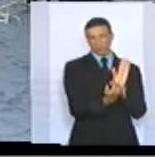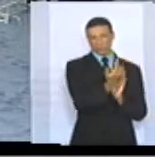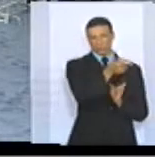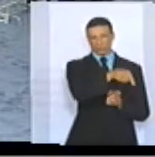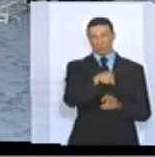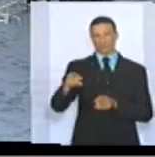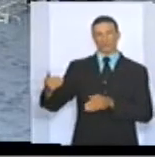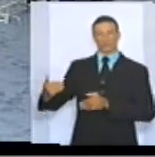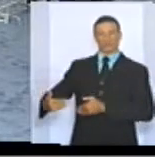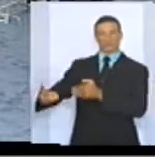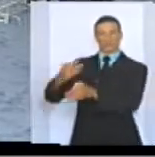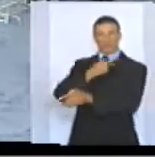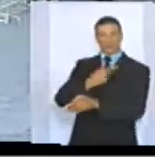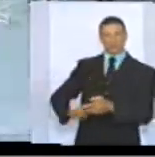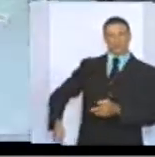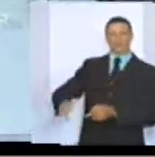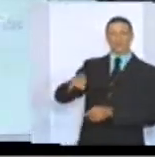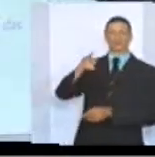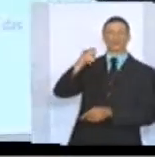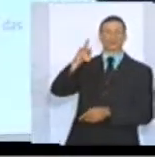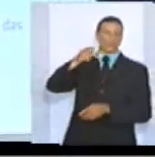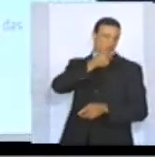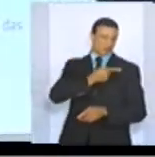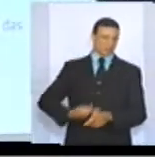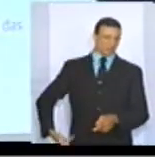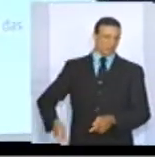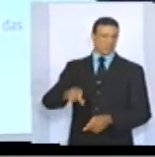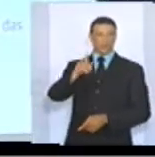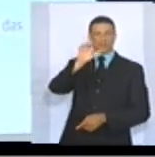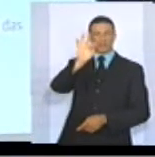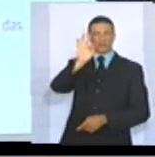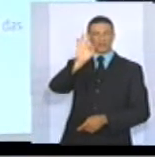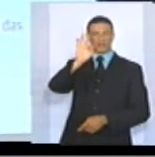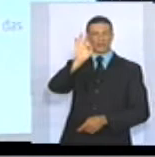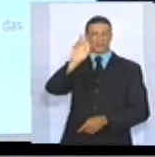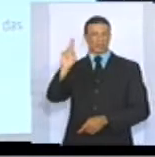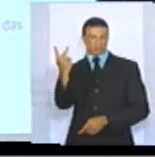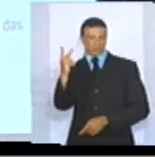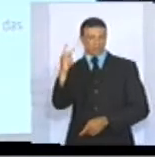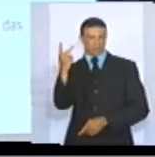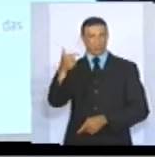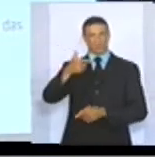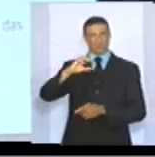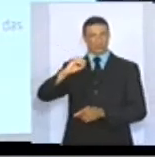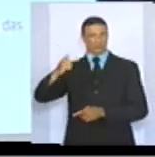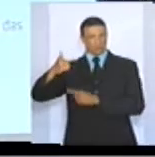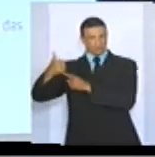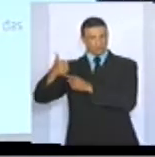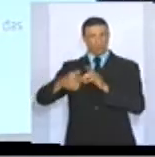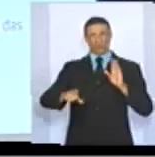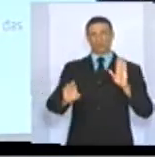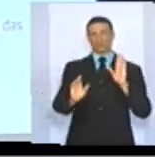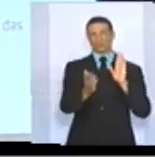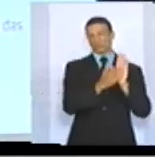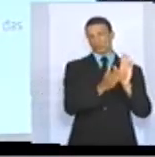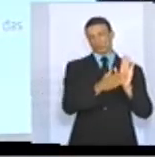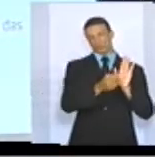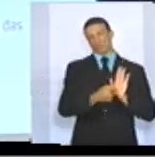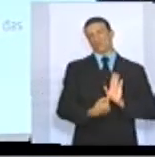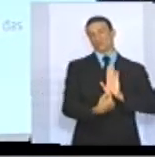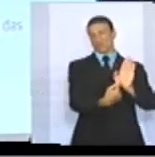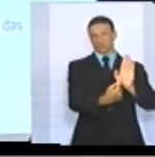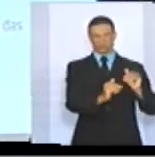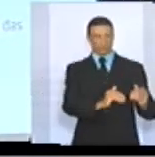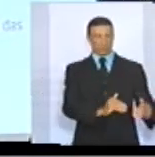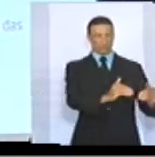do Poder Executivo, do presidente Fernando Henrique Cardoso, em 2001, e ela foi criada com um duplo mandato. O mandato de promover o desenvolvimento